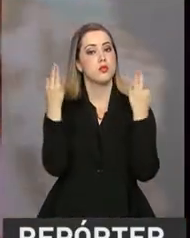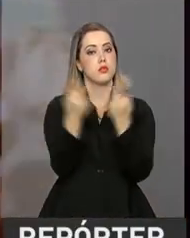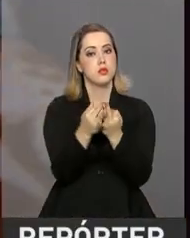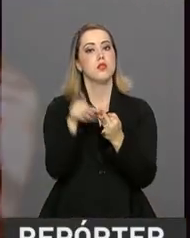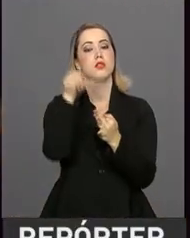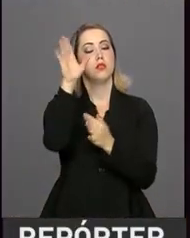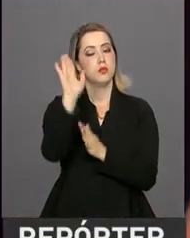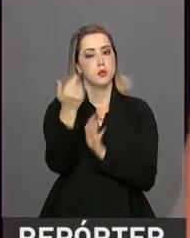previstos